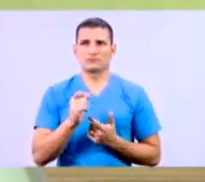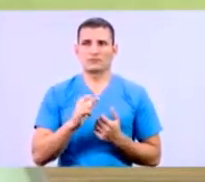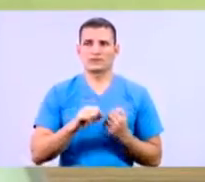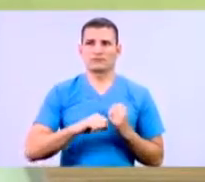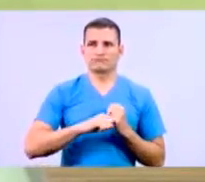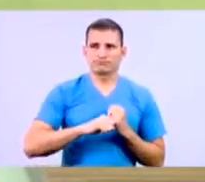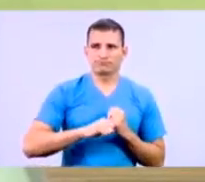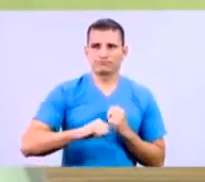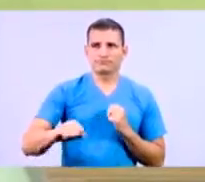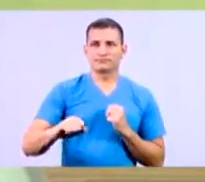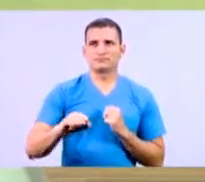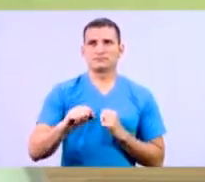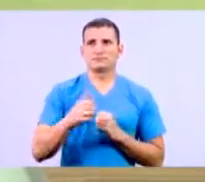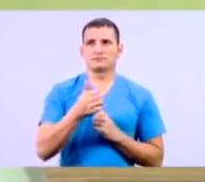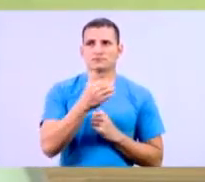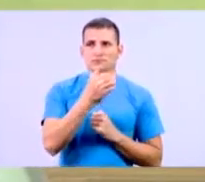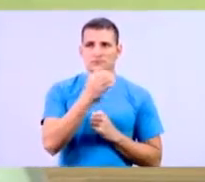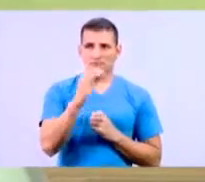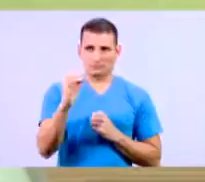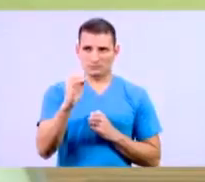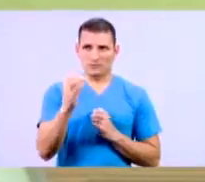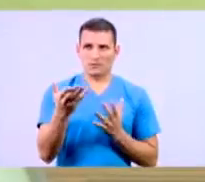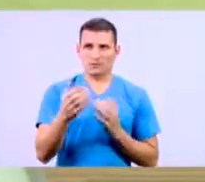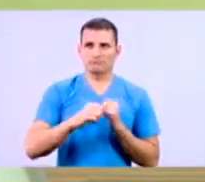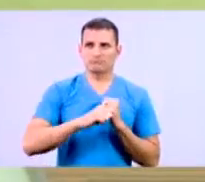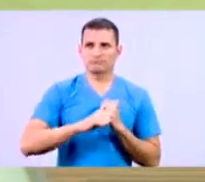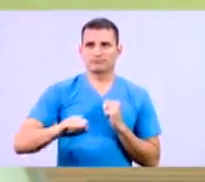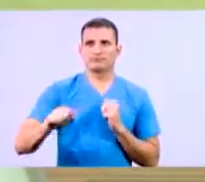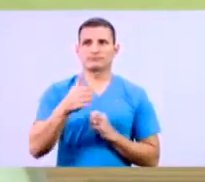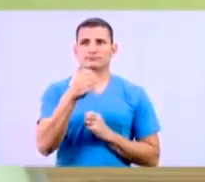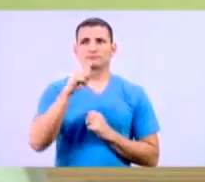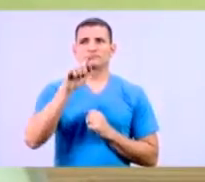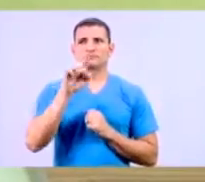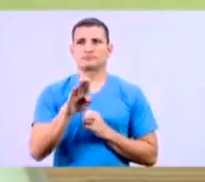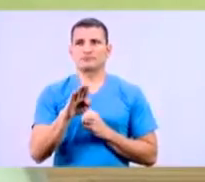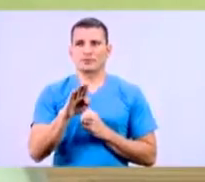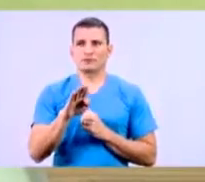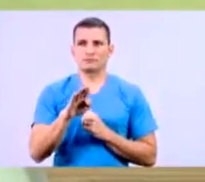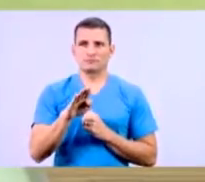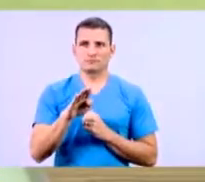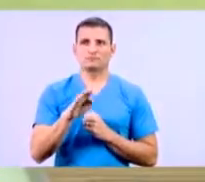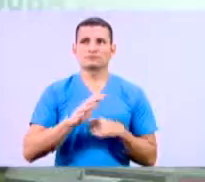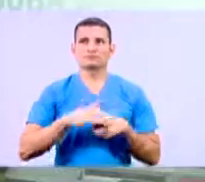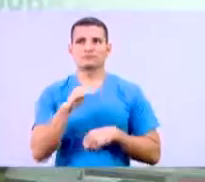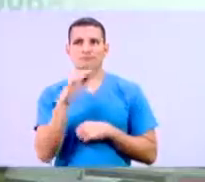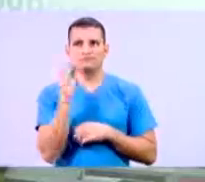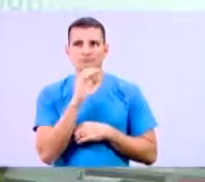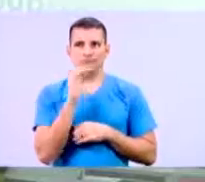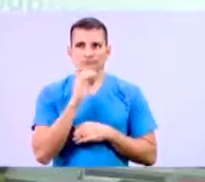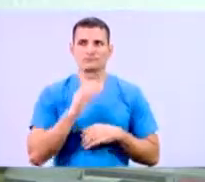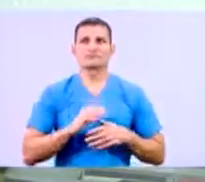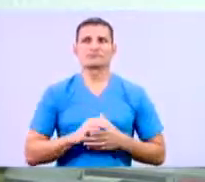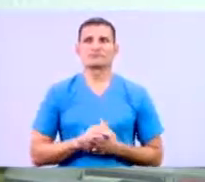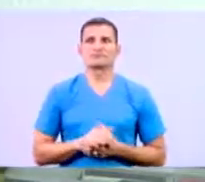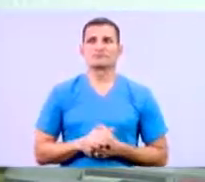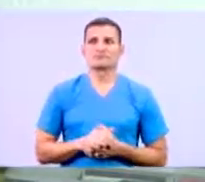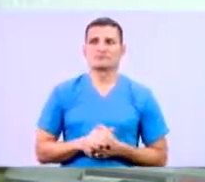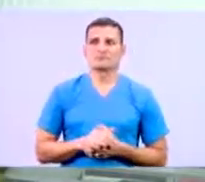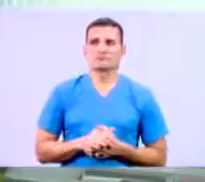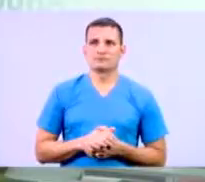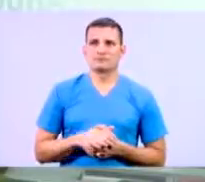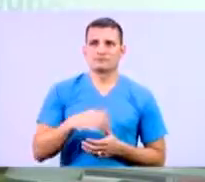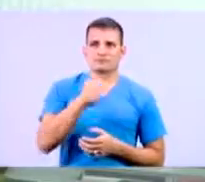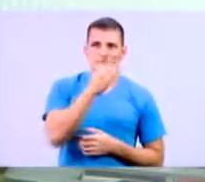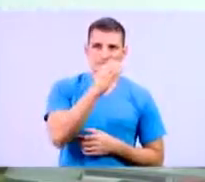100, professor, agora passa a se comunicar com 1 gigabit, aumentando a velocidade. Ou seja, bem mais rápido. Na verdade, o